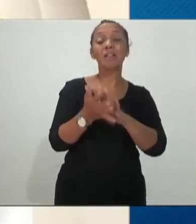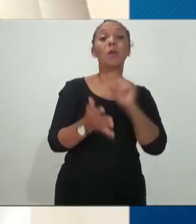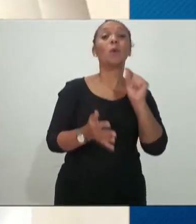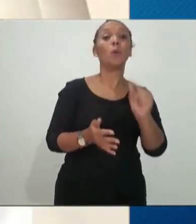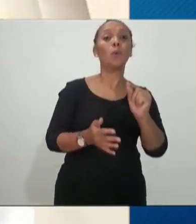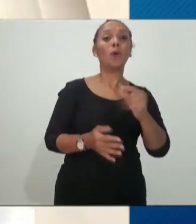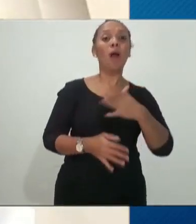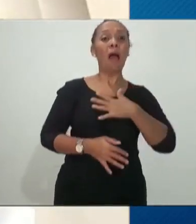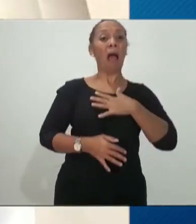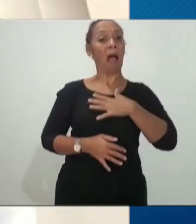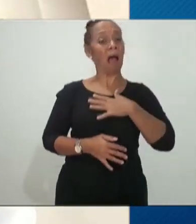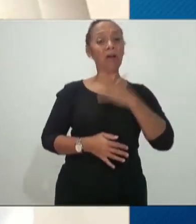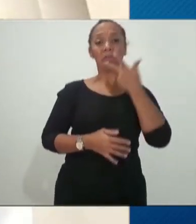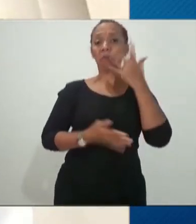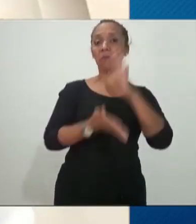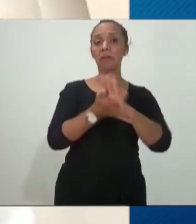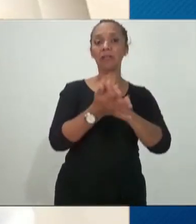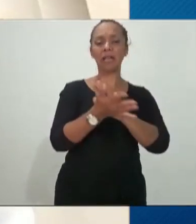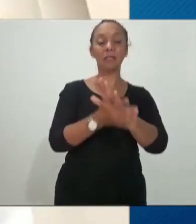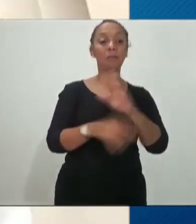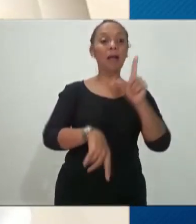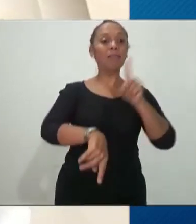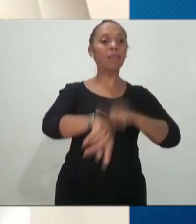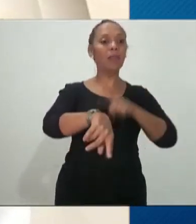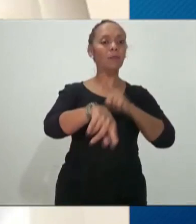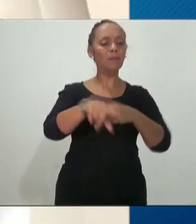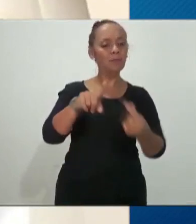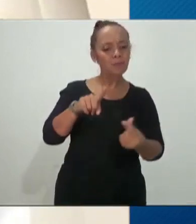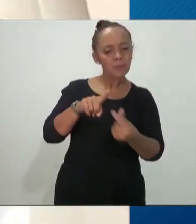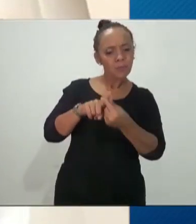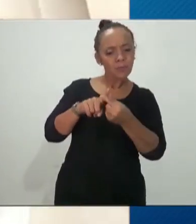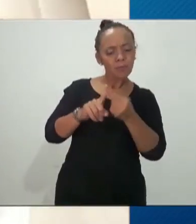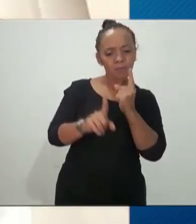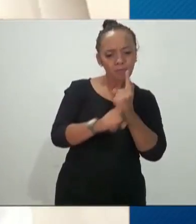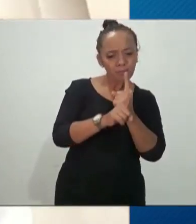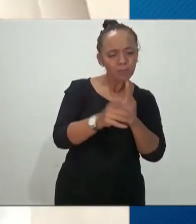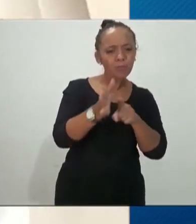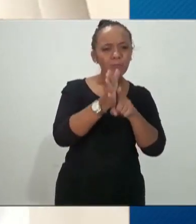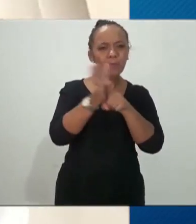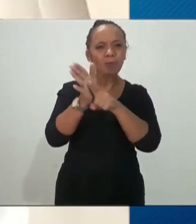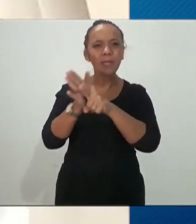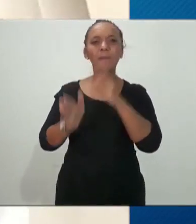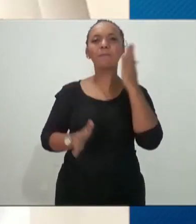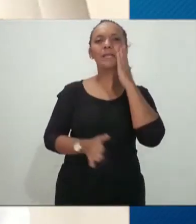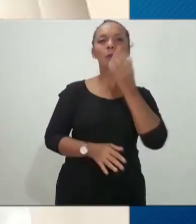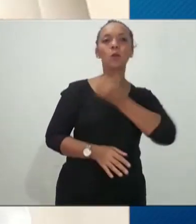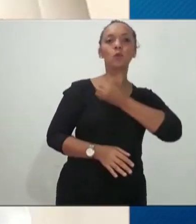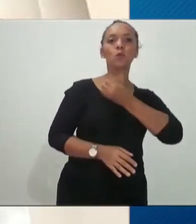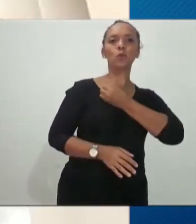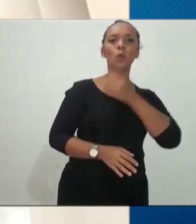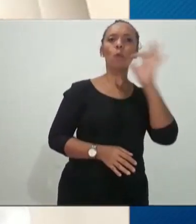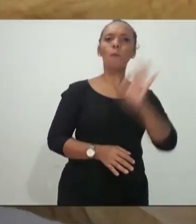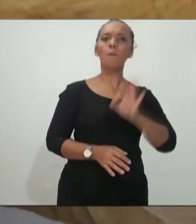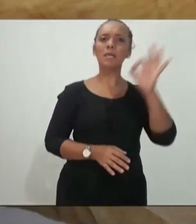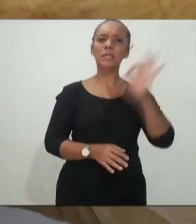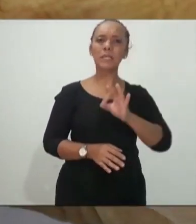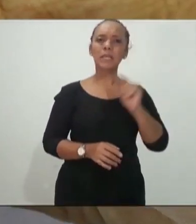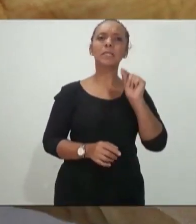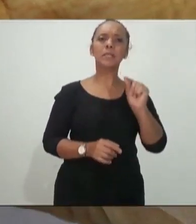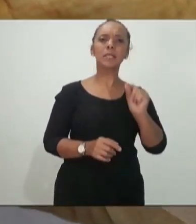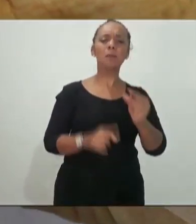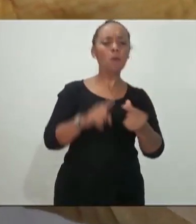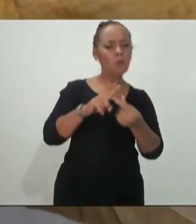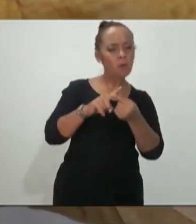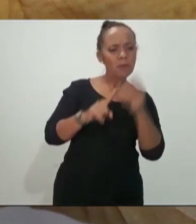nós medimos a oximetria, que é a medida da saturação de oxigênio, com um aparelhinho